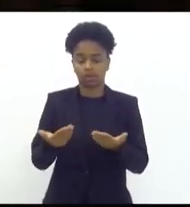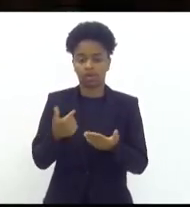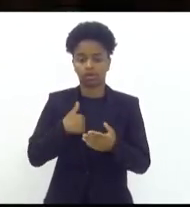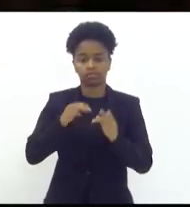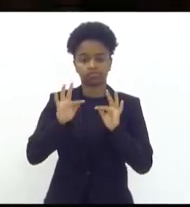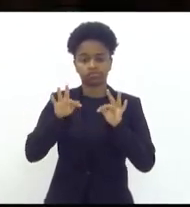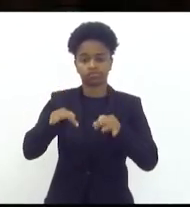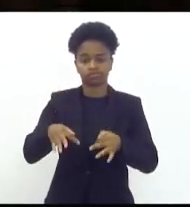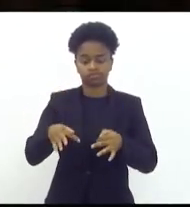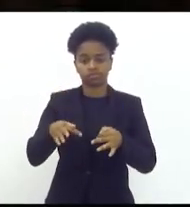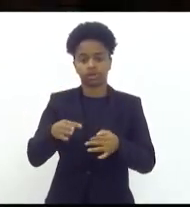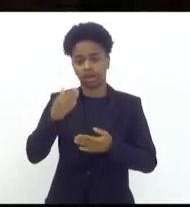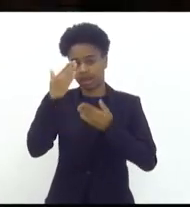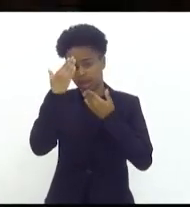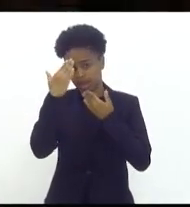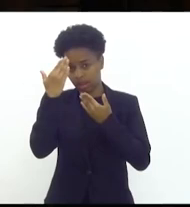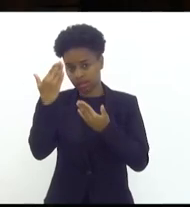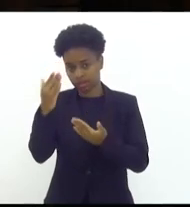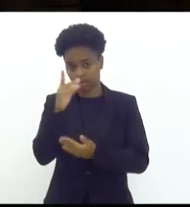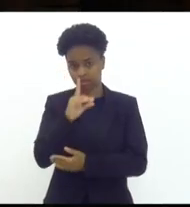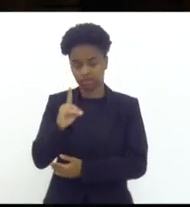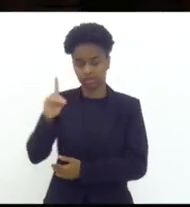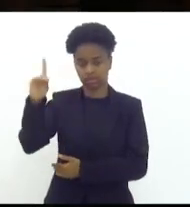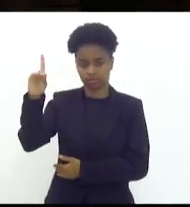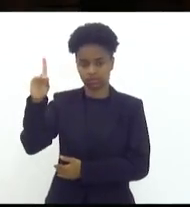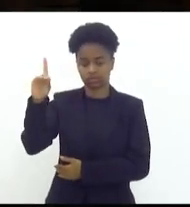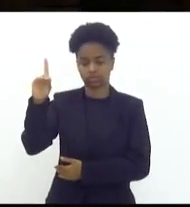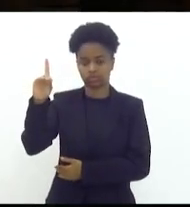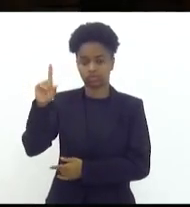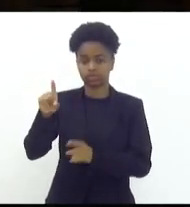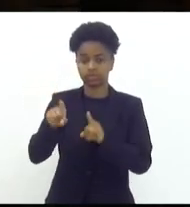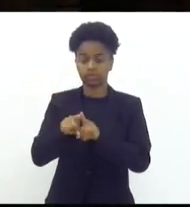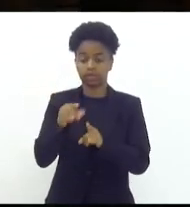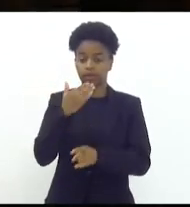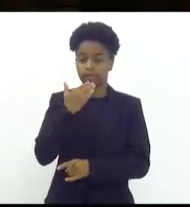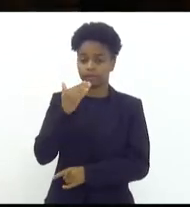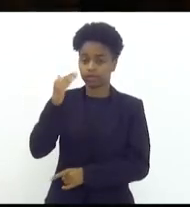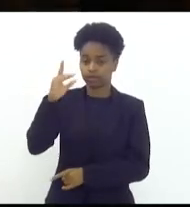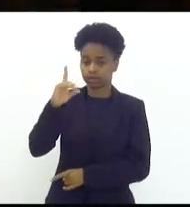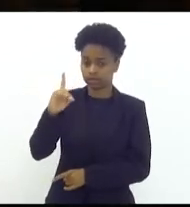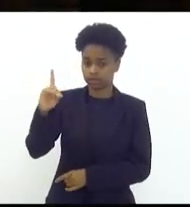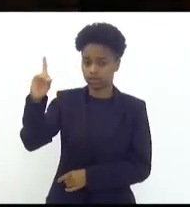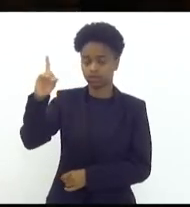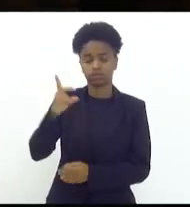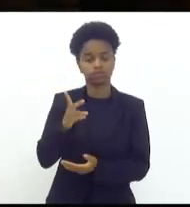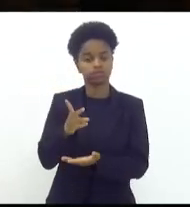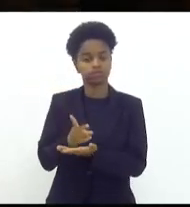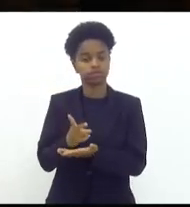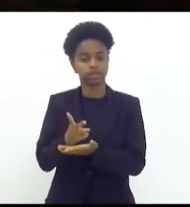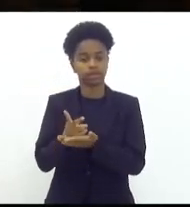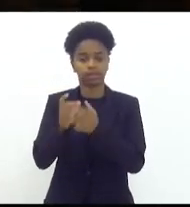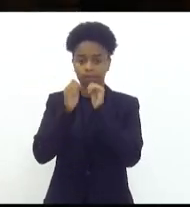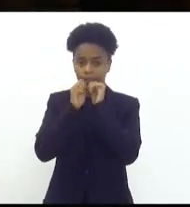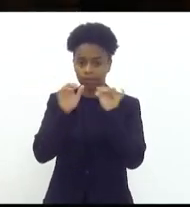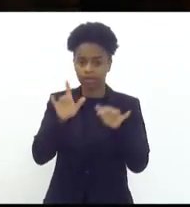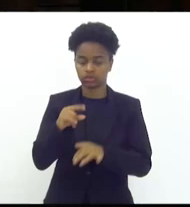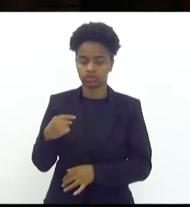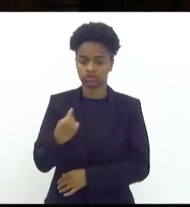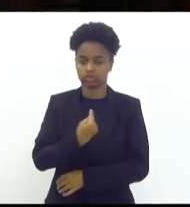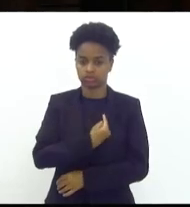encerro agradecendo a Deus e pedindo a Deus para que sempre nos abençoe